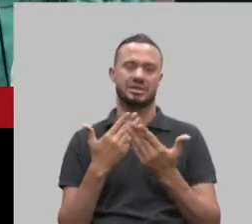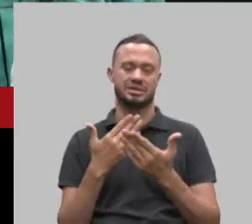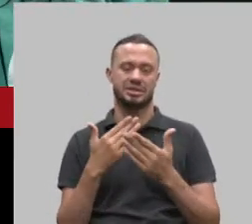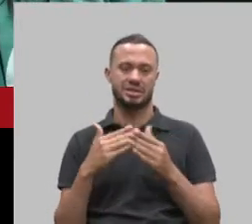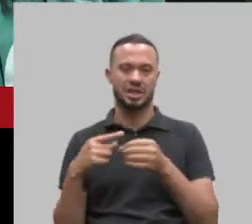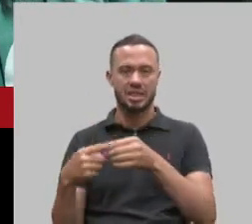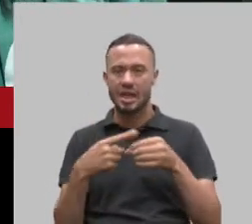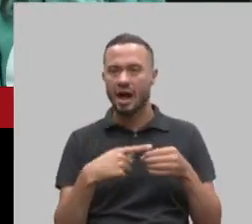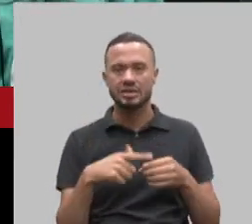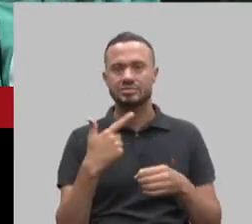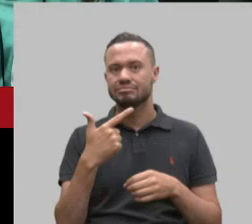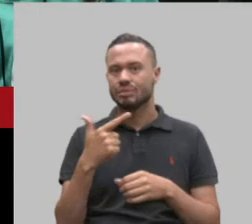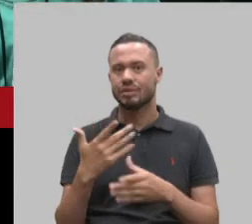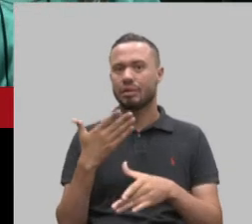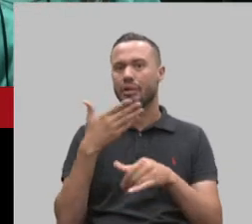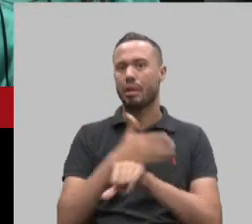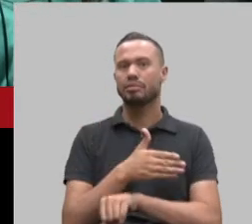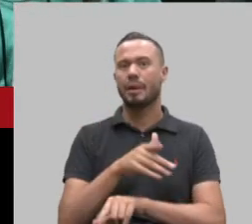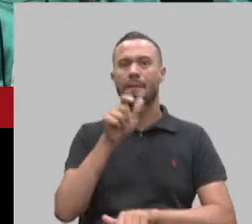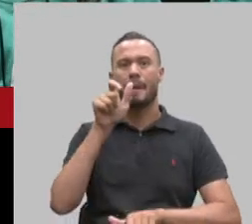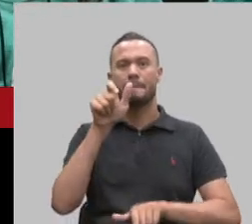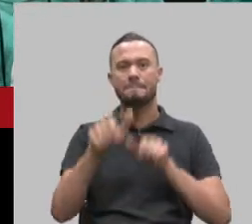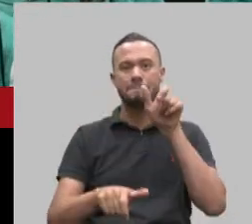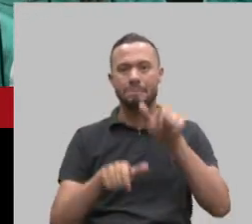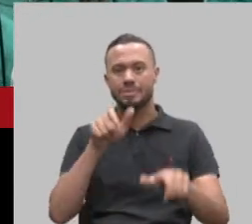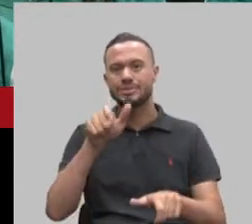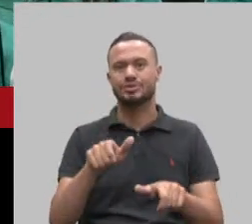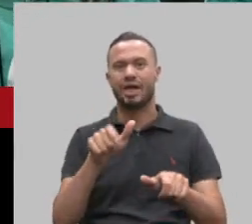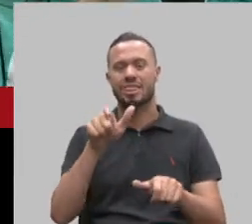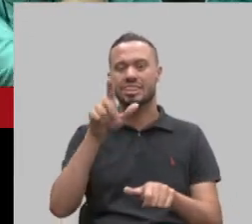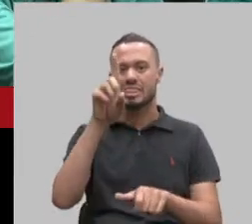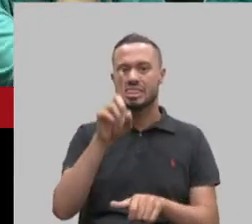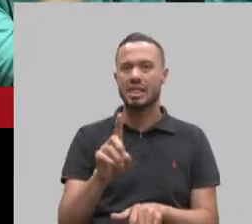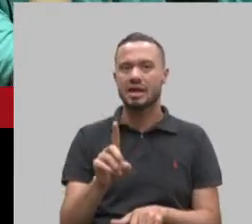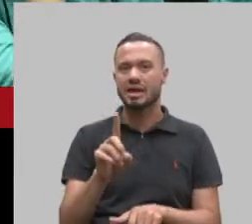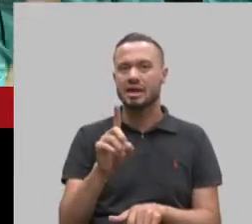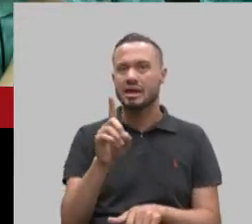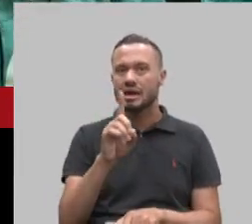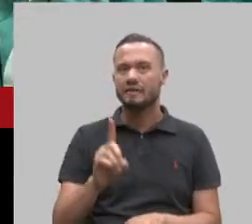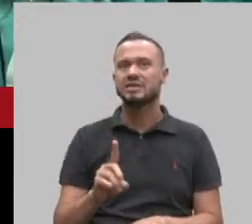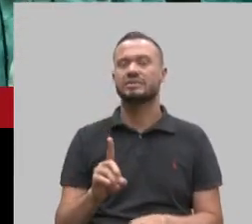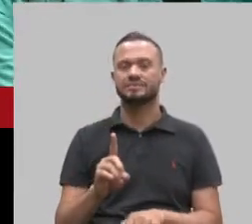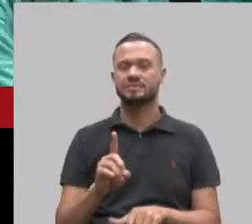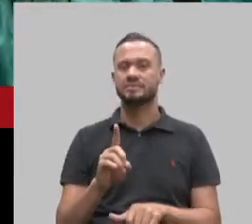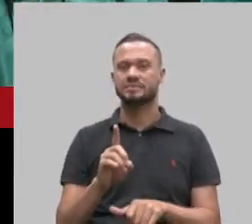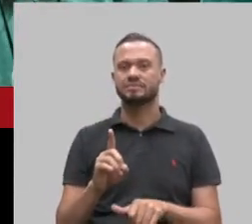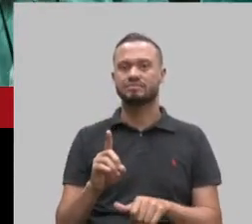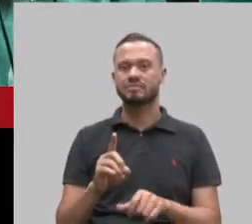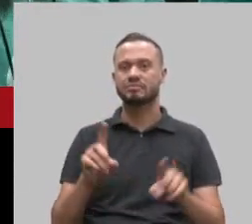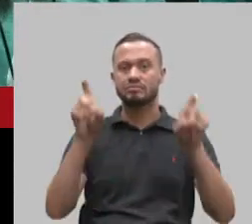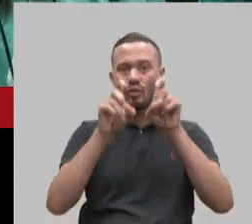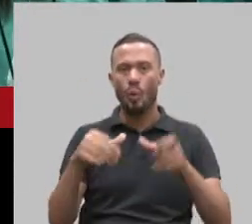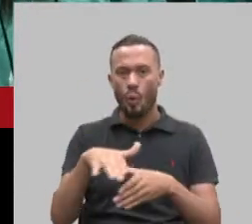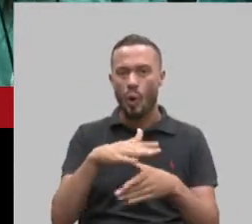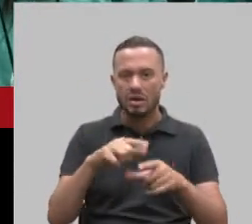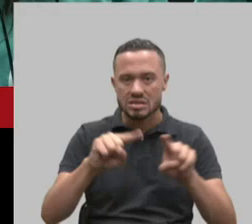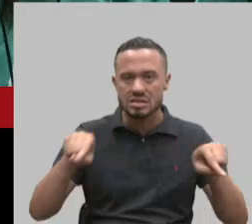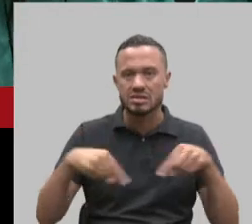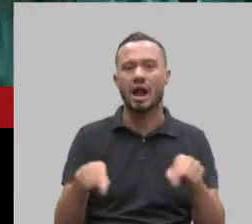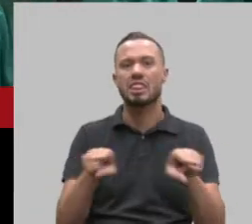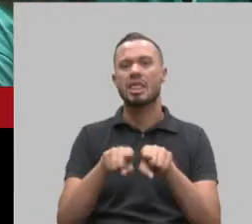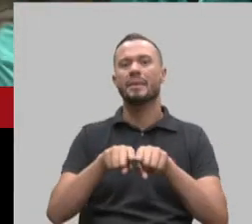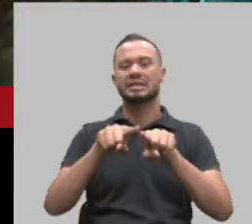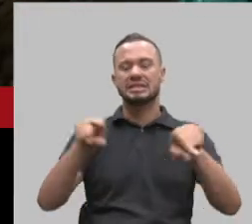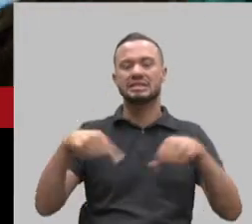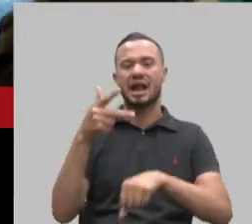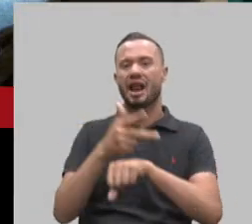acesso para pessoas preceder para o segundo andar a o laboratório de informática Fica no segundo andar a sala de vídeo Fica no segundo andar e essas pessoas não